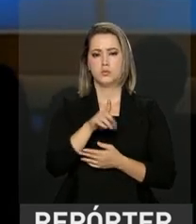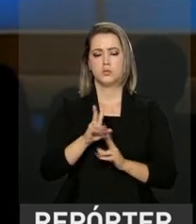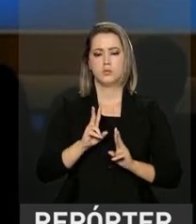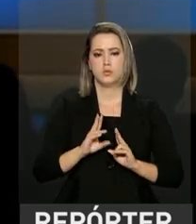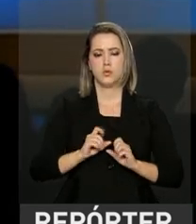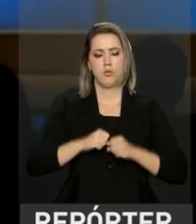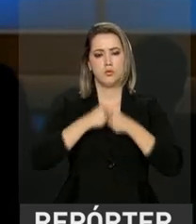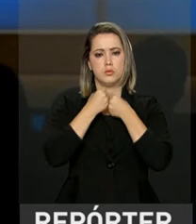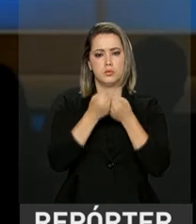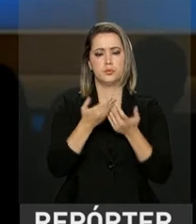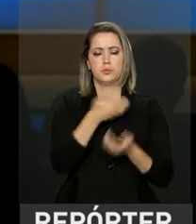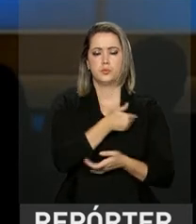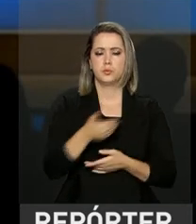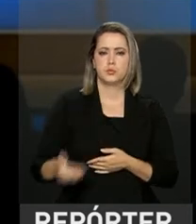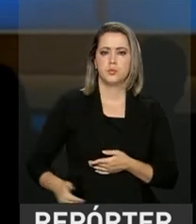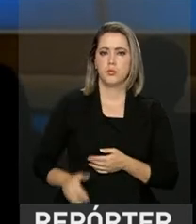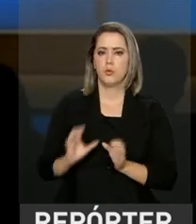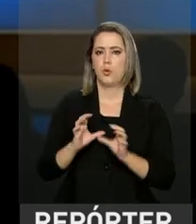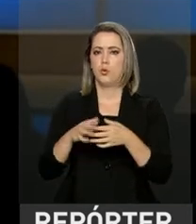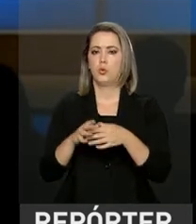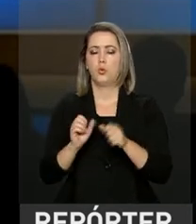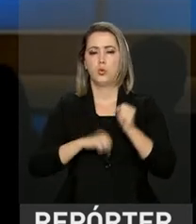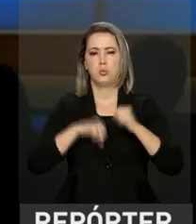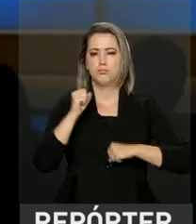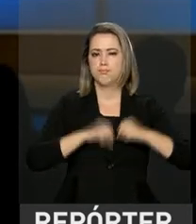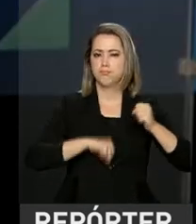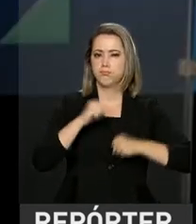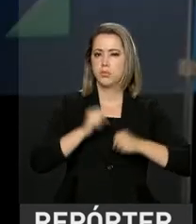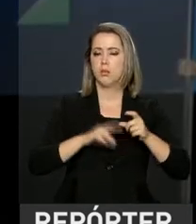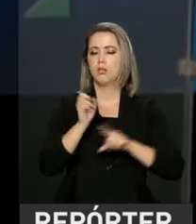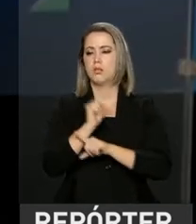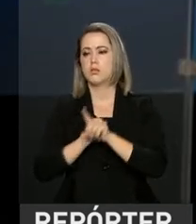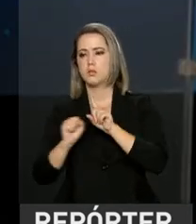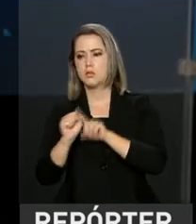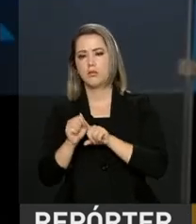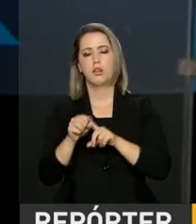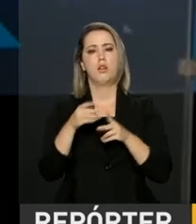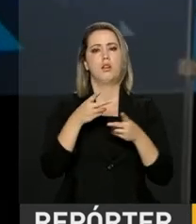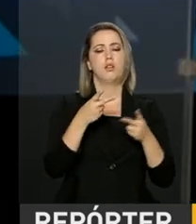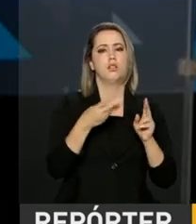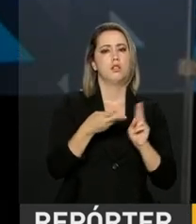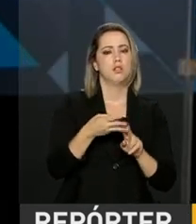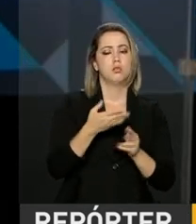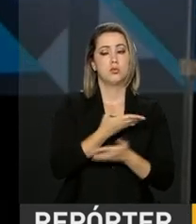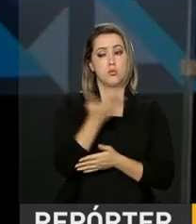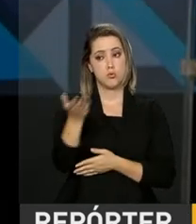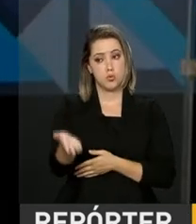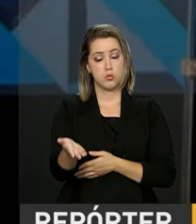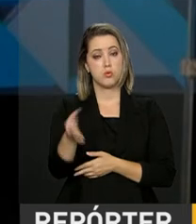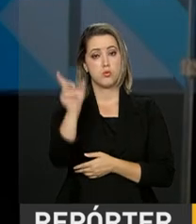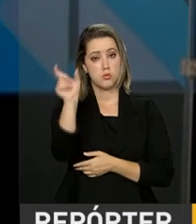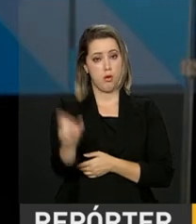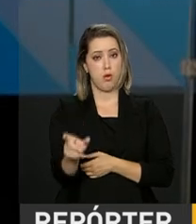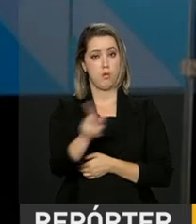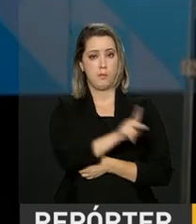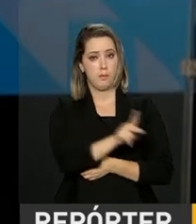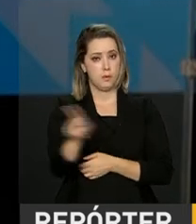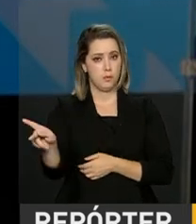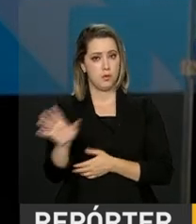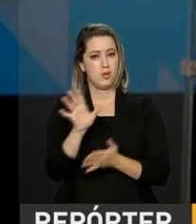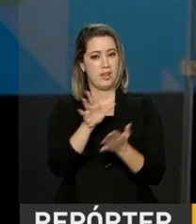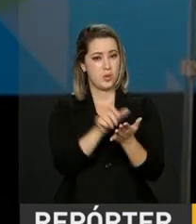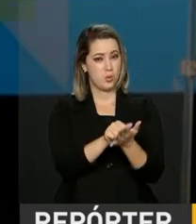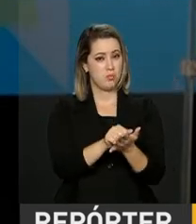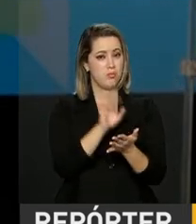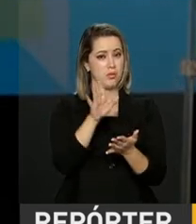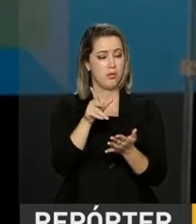o governo e do setor produtivo na sociedade brasileira o senhor assumiu o governo há menos